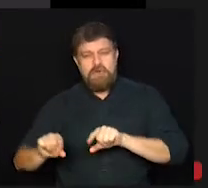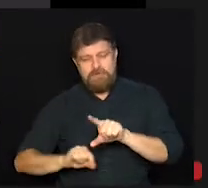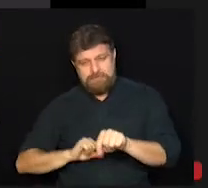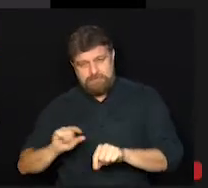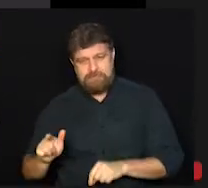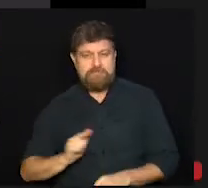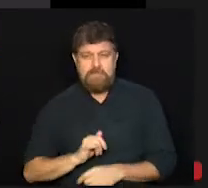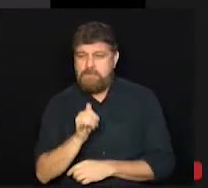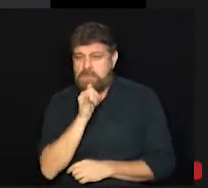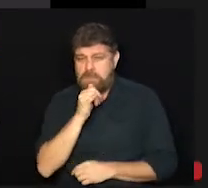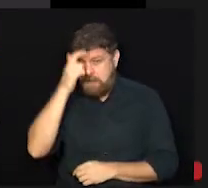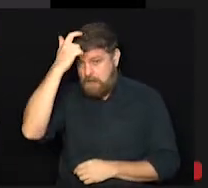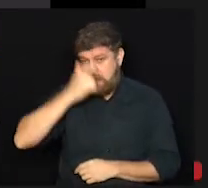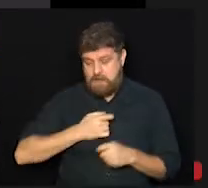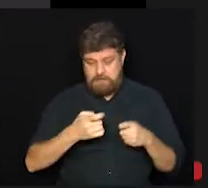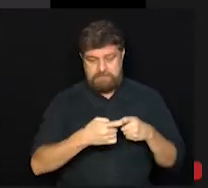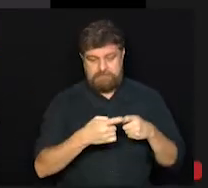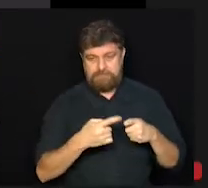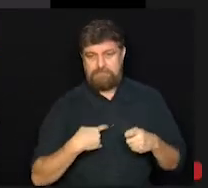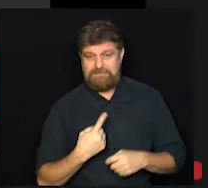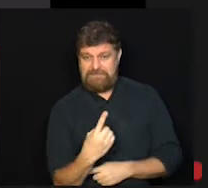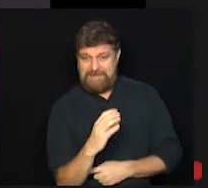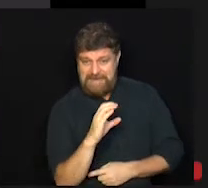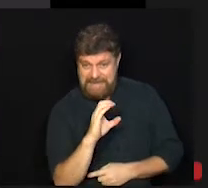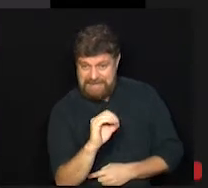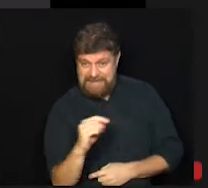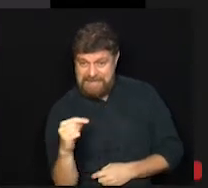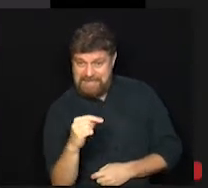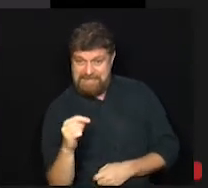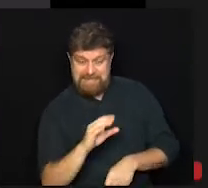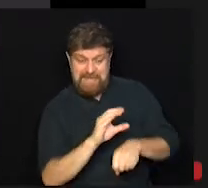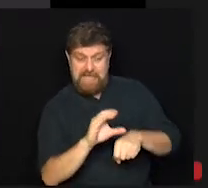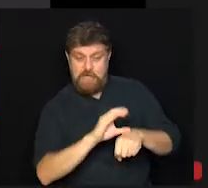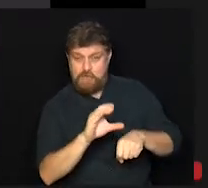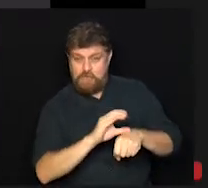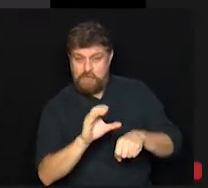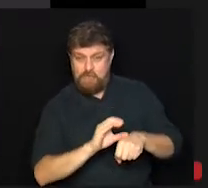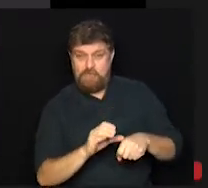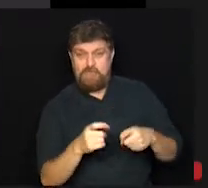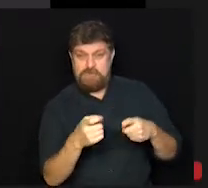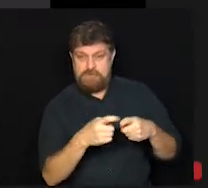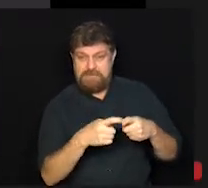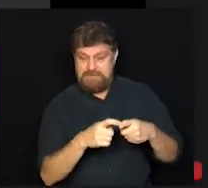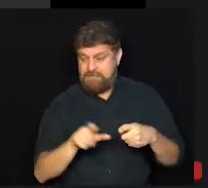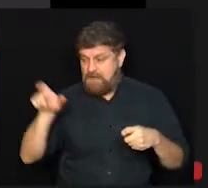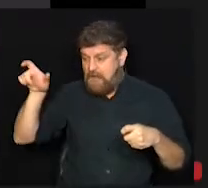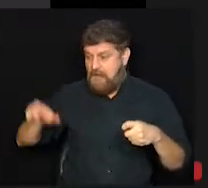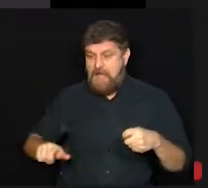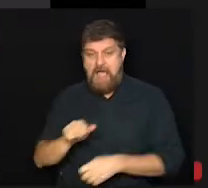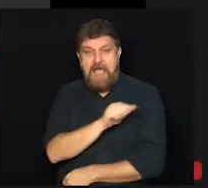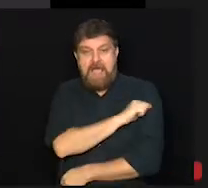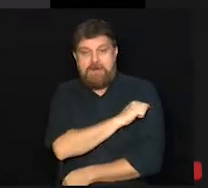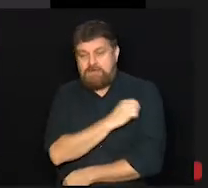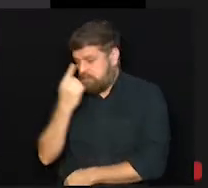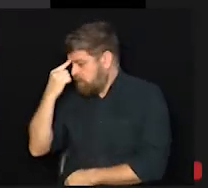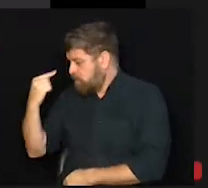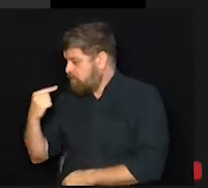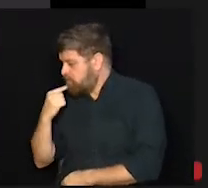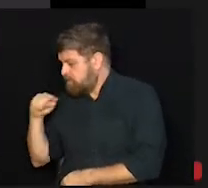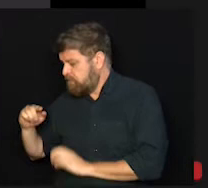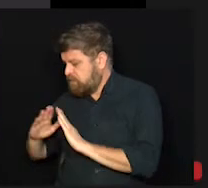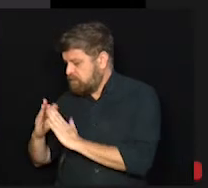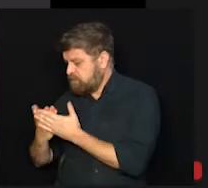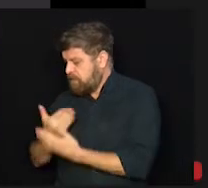um exemplo, eu sou da medicina, tem 10 vagas do curso de medicina para alunos Profis. Esse é um